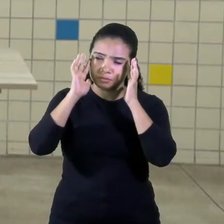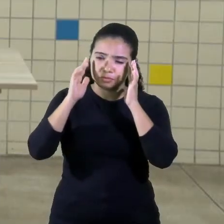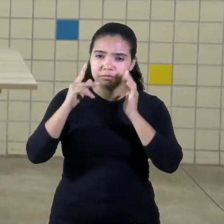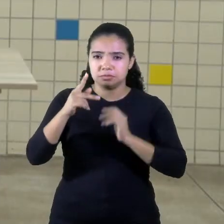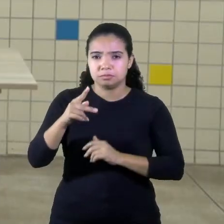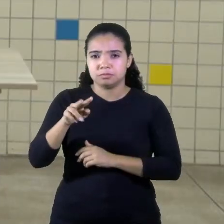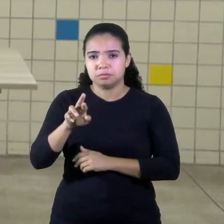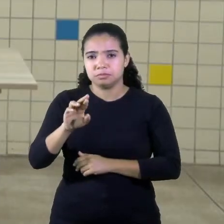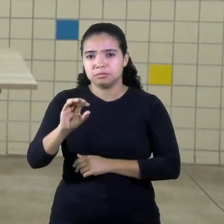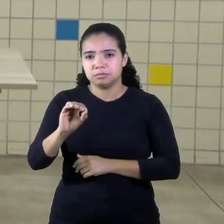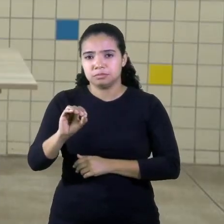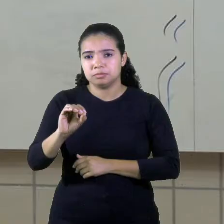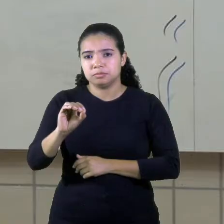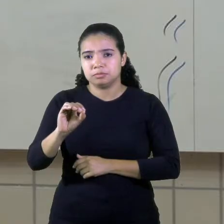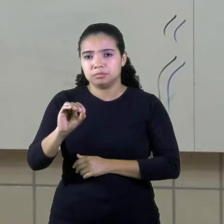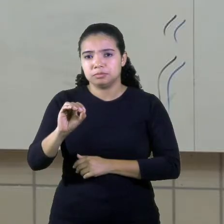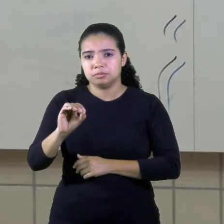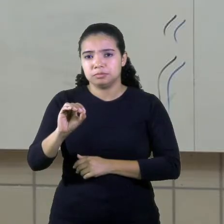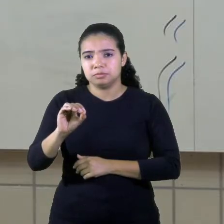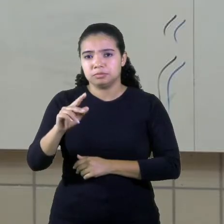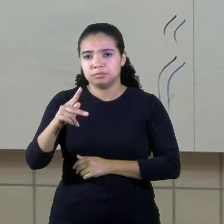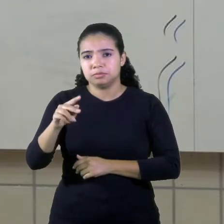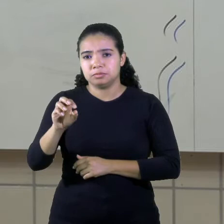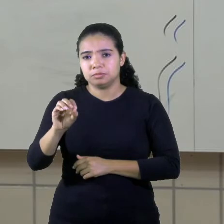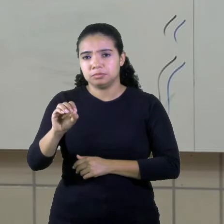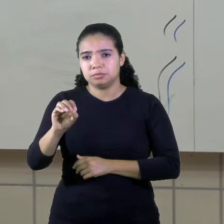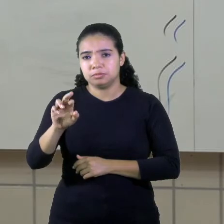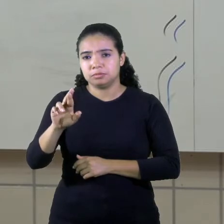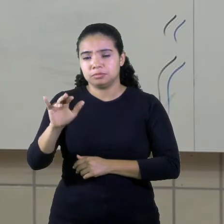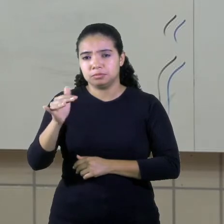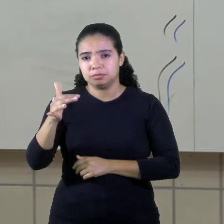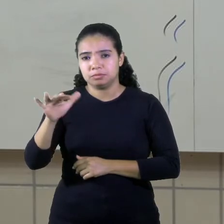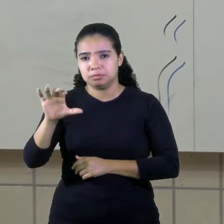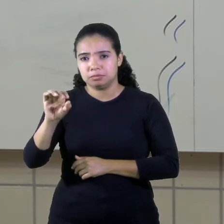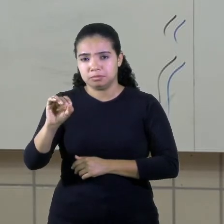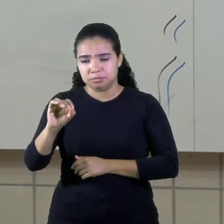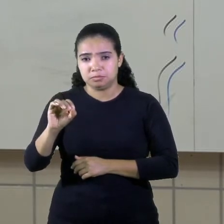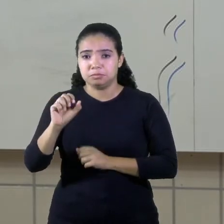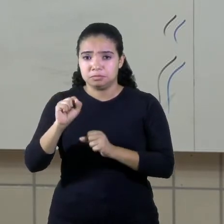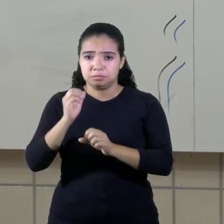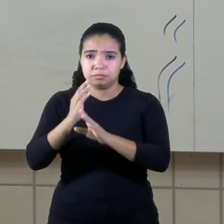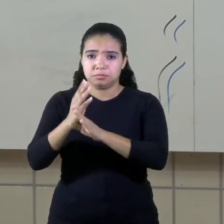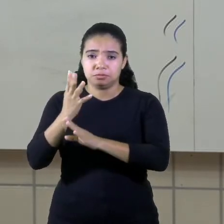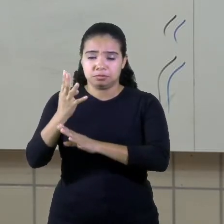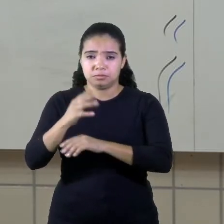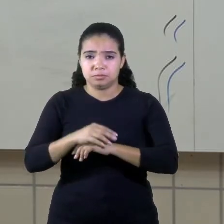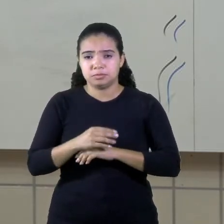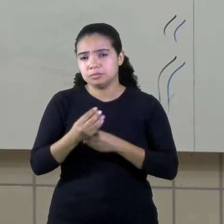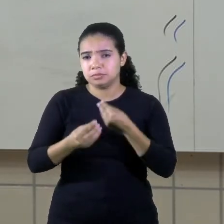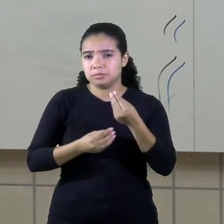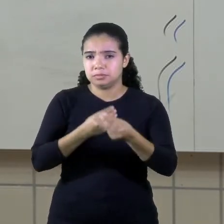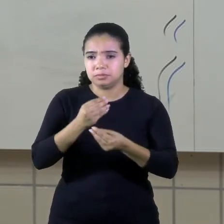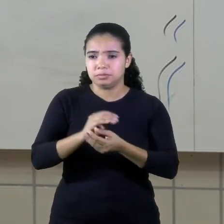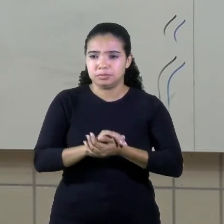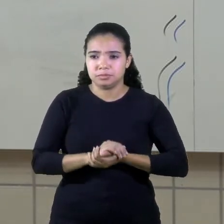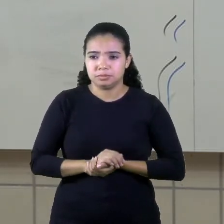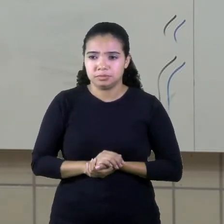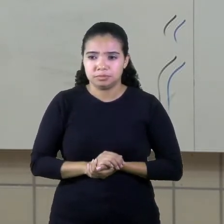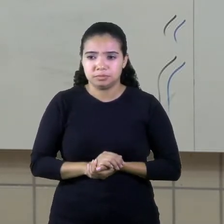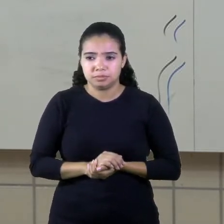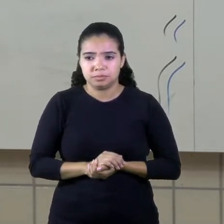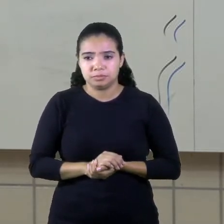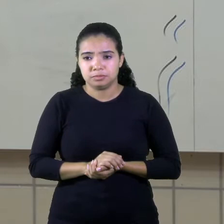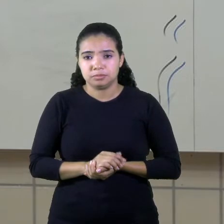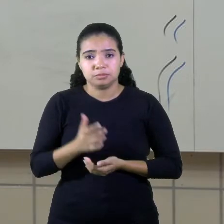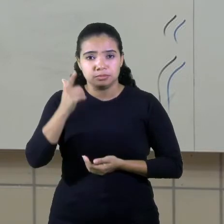proporção. Se eu conheço 3 valores, eu posso descobrir o quarto. De que forma? Bom,